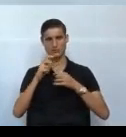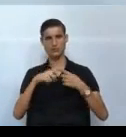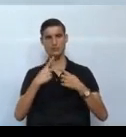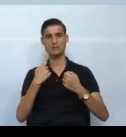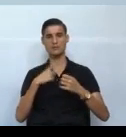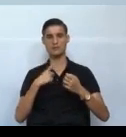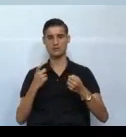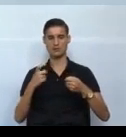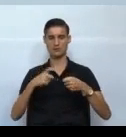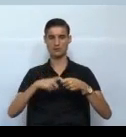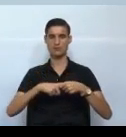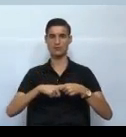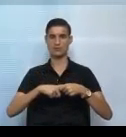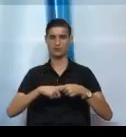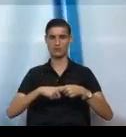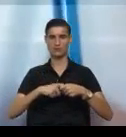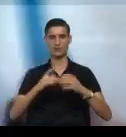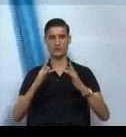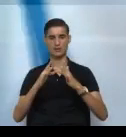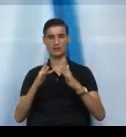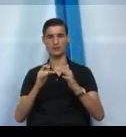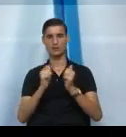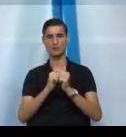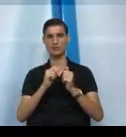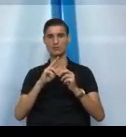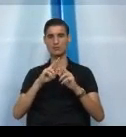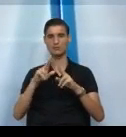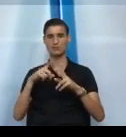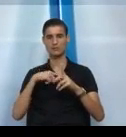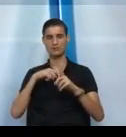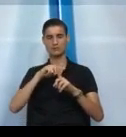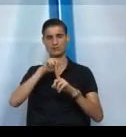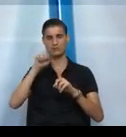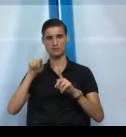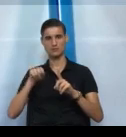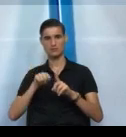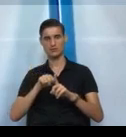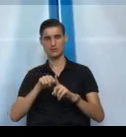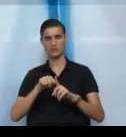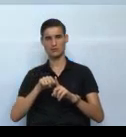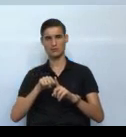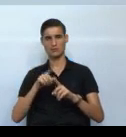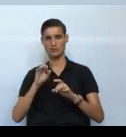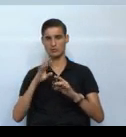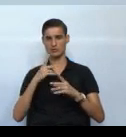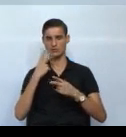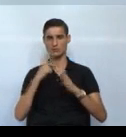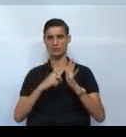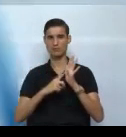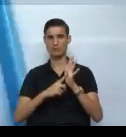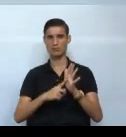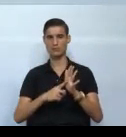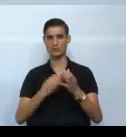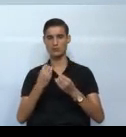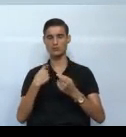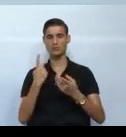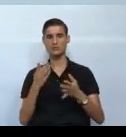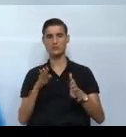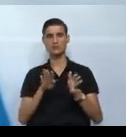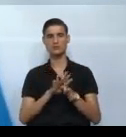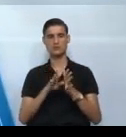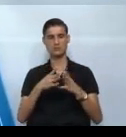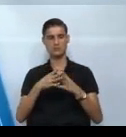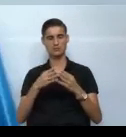gente tem que retomar as relações que a gente tem dentro de uma circunferência, tá? Eu só estou mostrando como que a gente chega